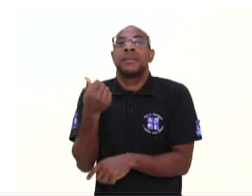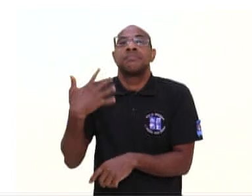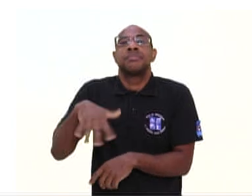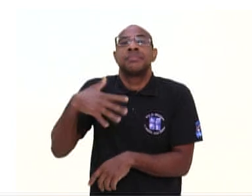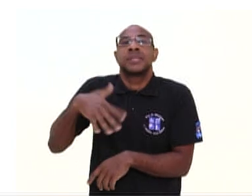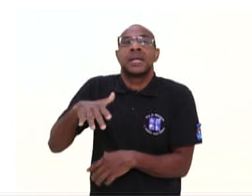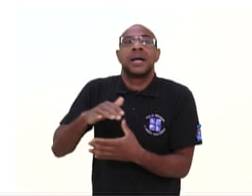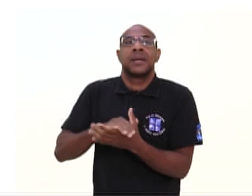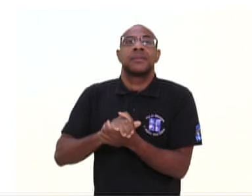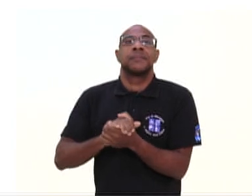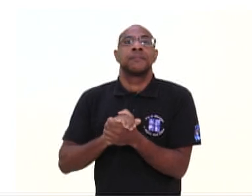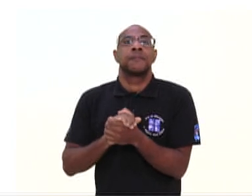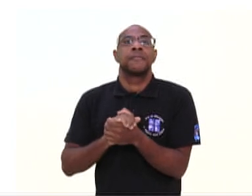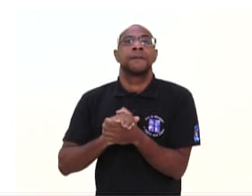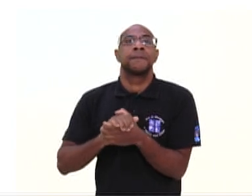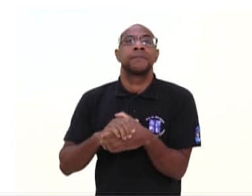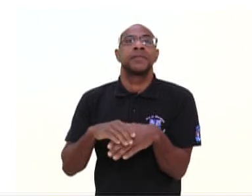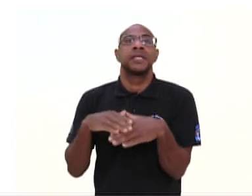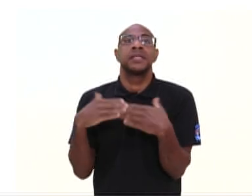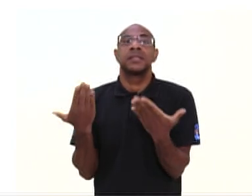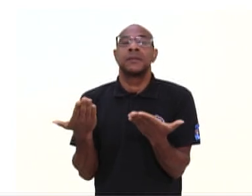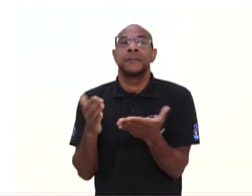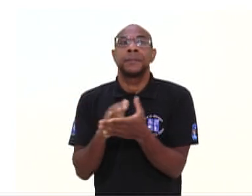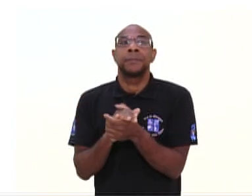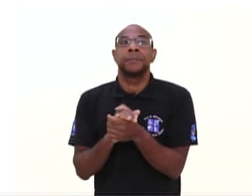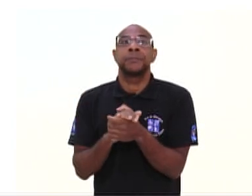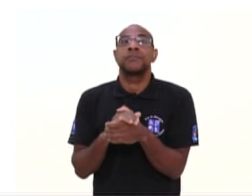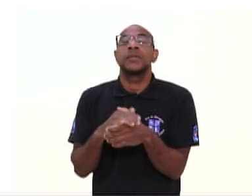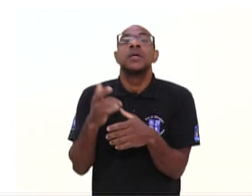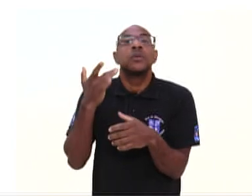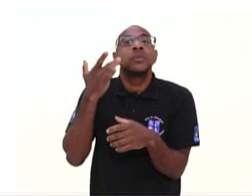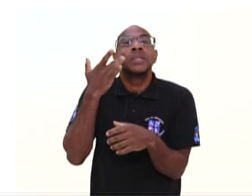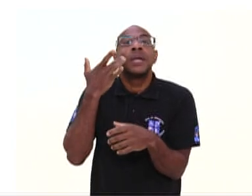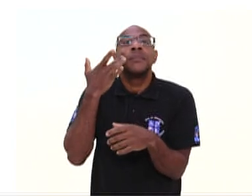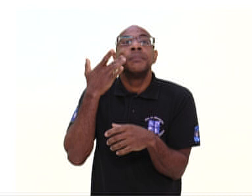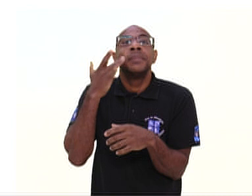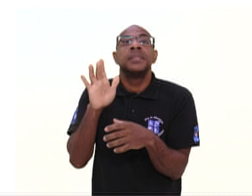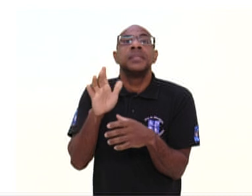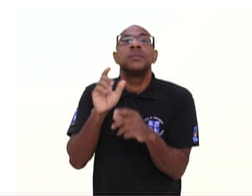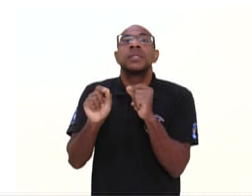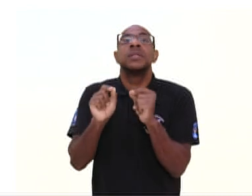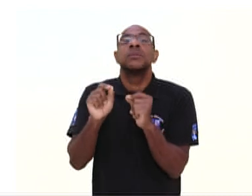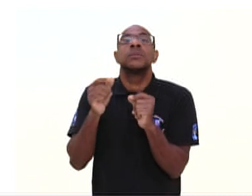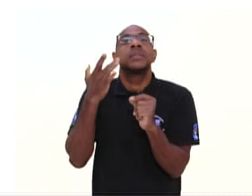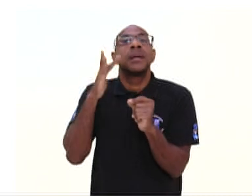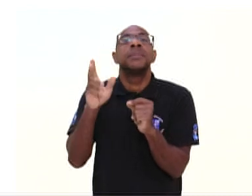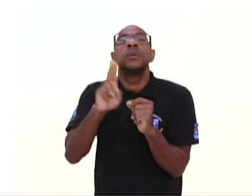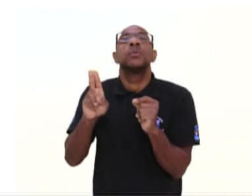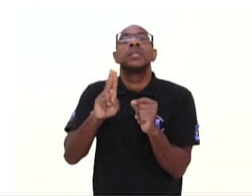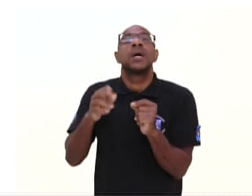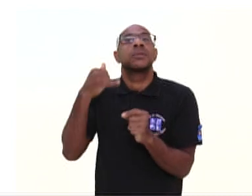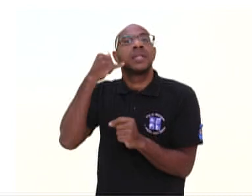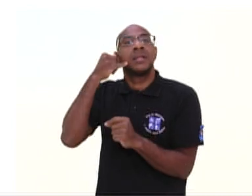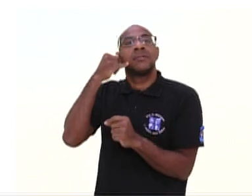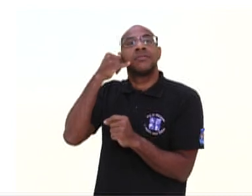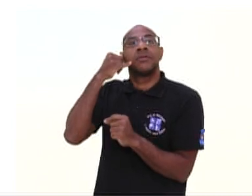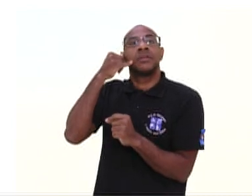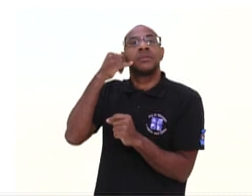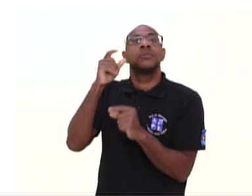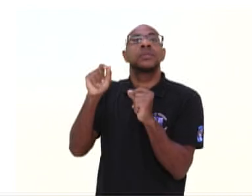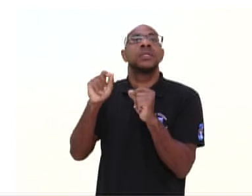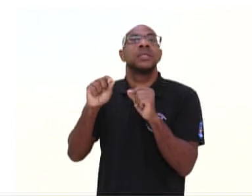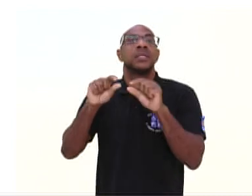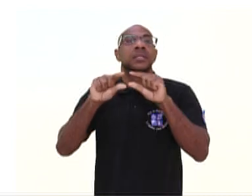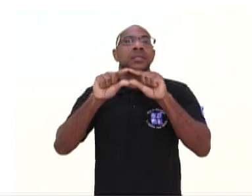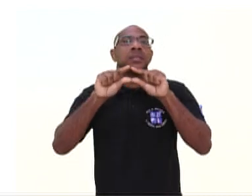em 24,2%. Não sabiam usar o telefone móvel celular, é o terceiro tópico,